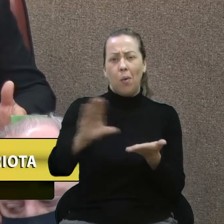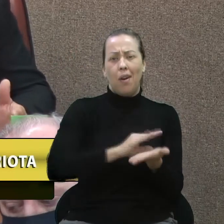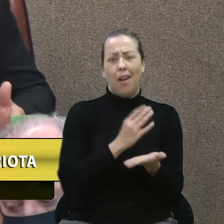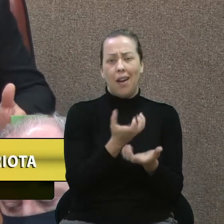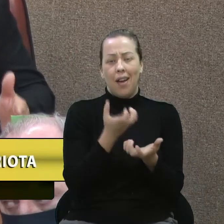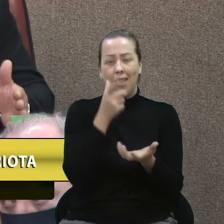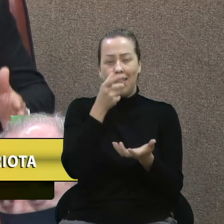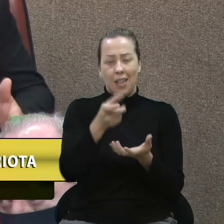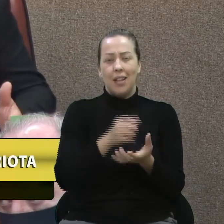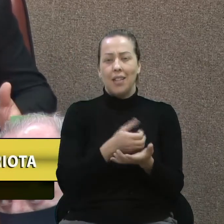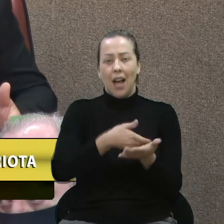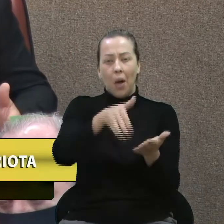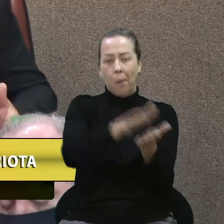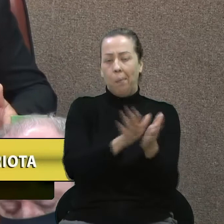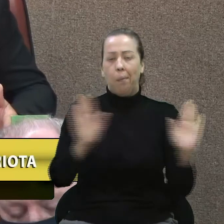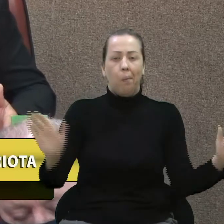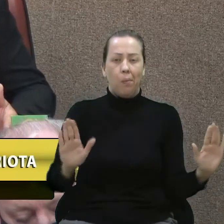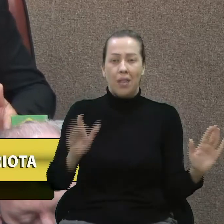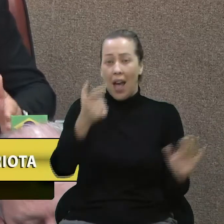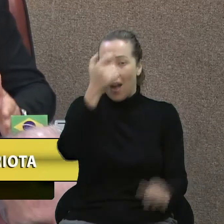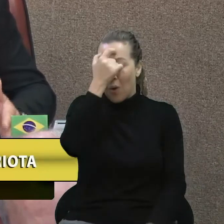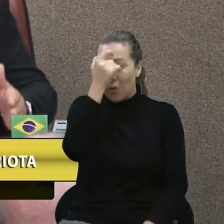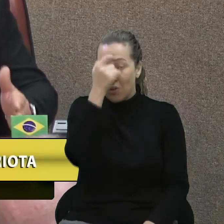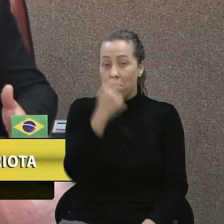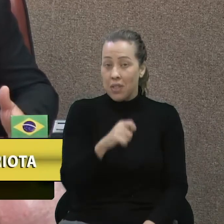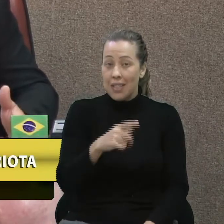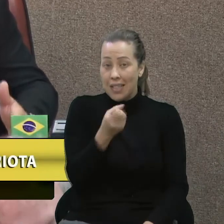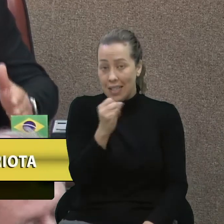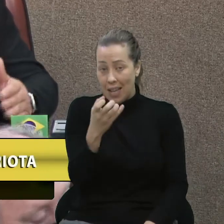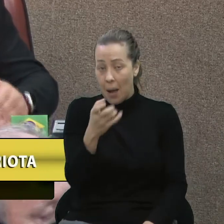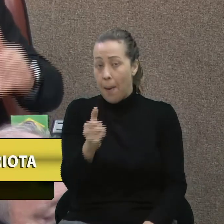simplesmente as pessoas se conscientizarem que se elas querem